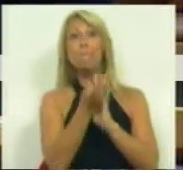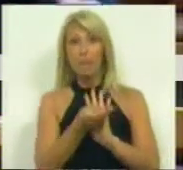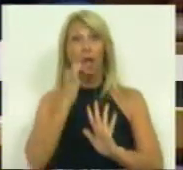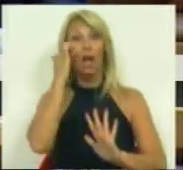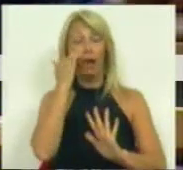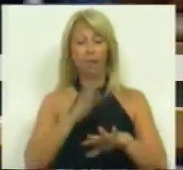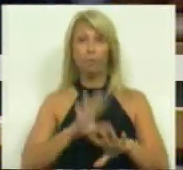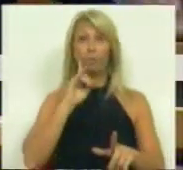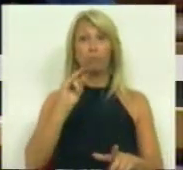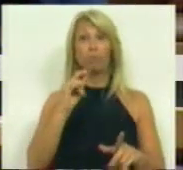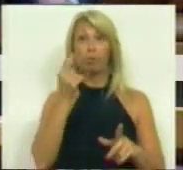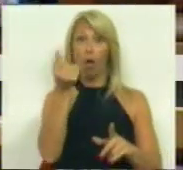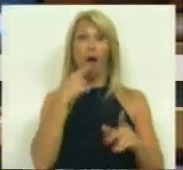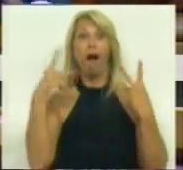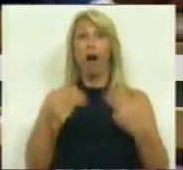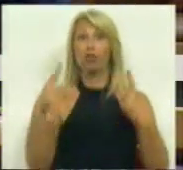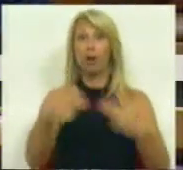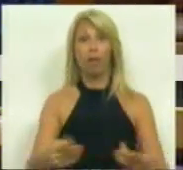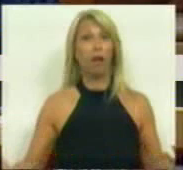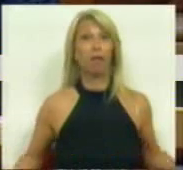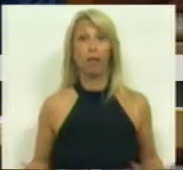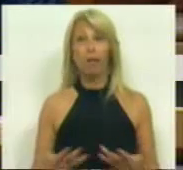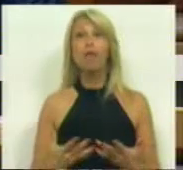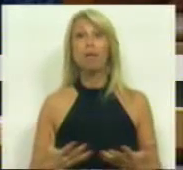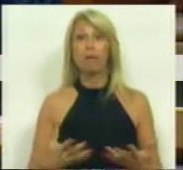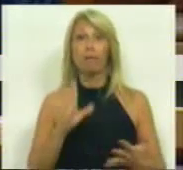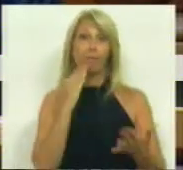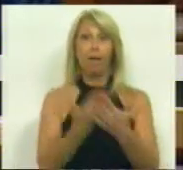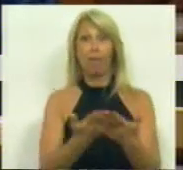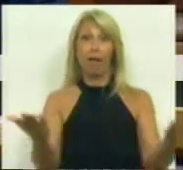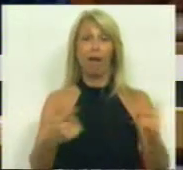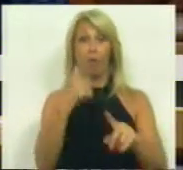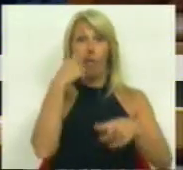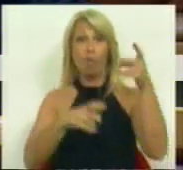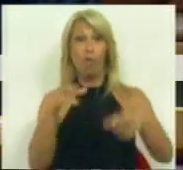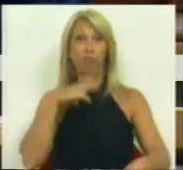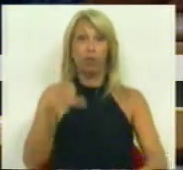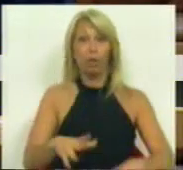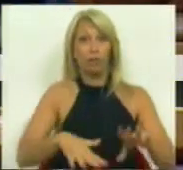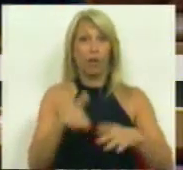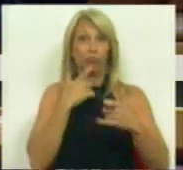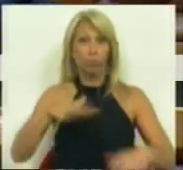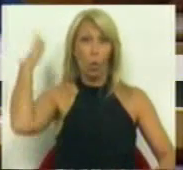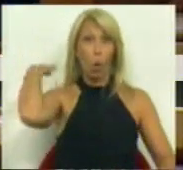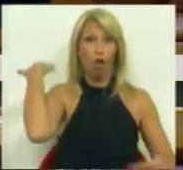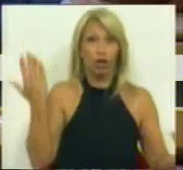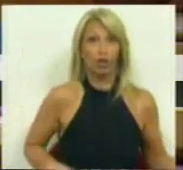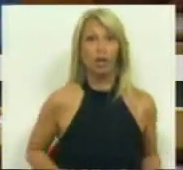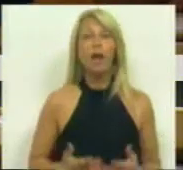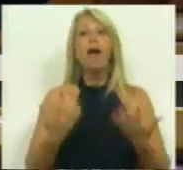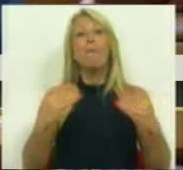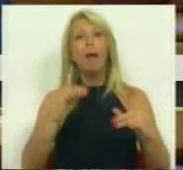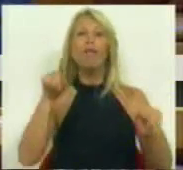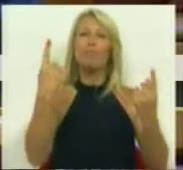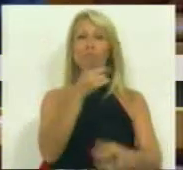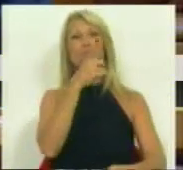austeridade exponencial que lançou nas costas do povo português e, no entanto, vai-nos prometer o além, a terra